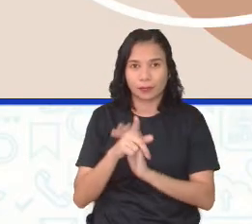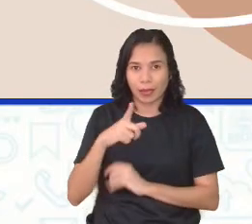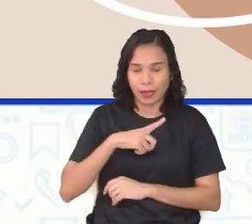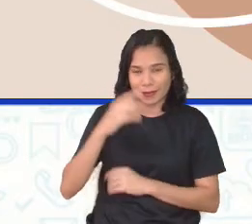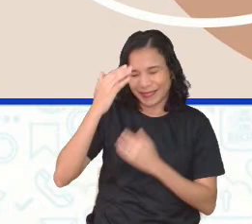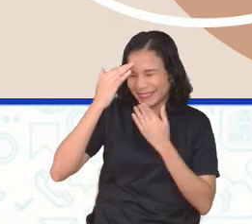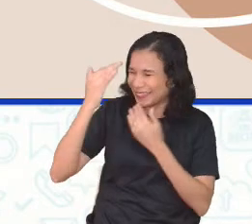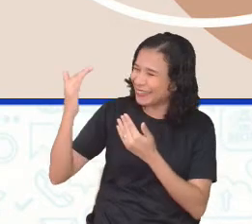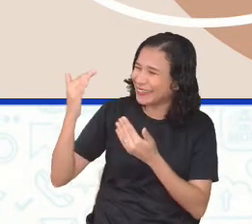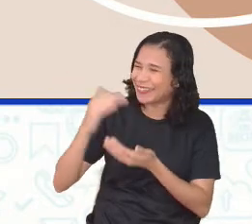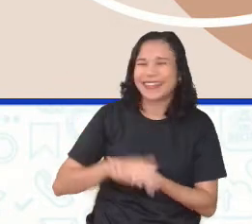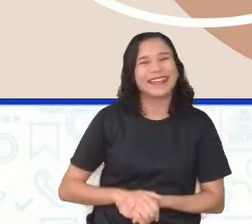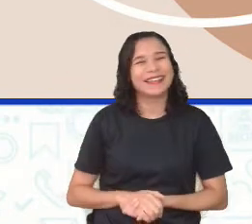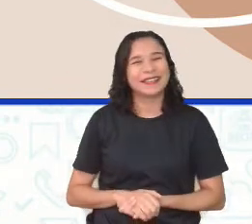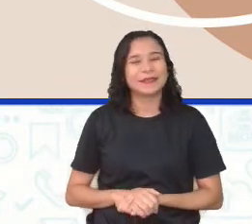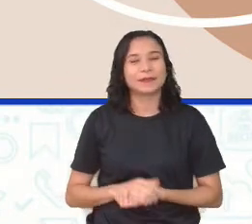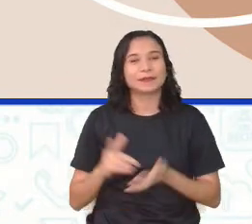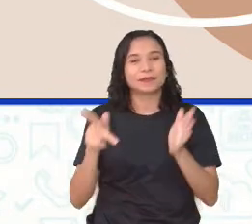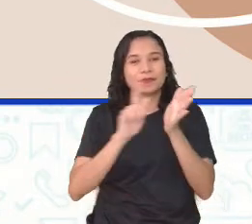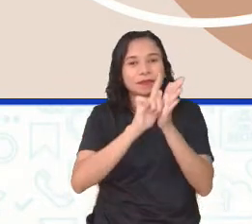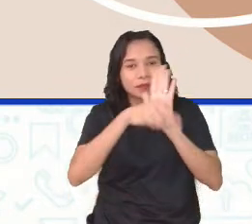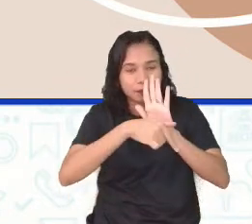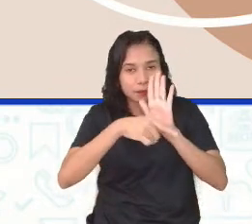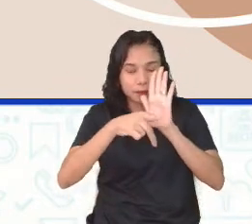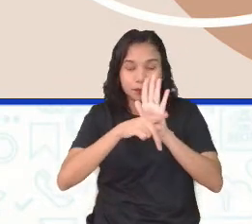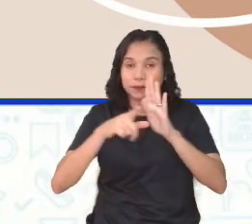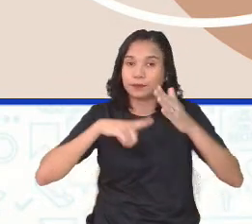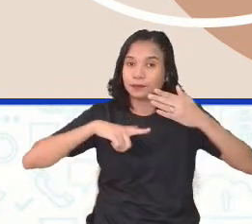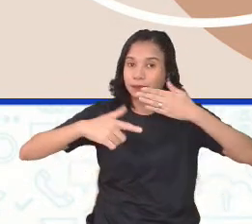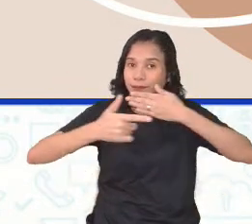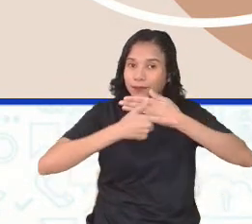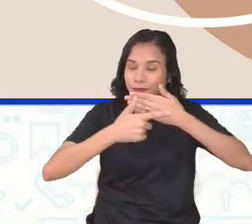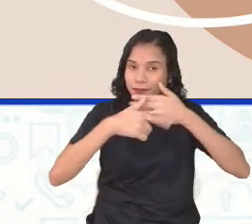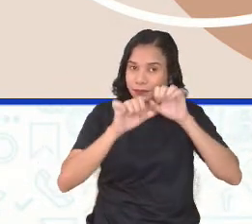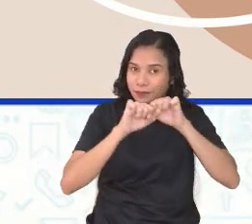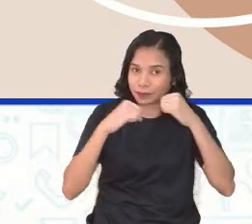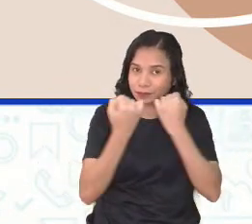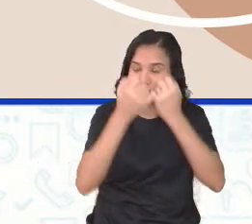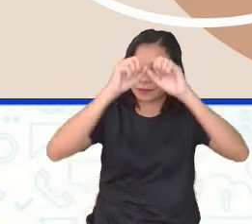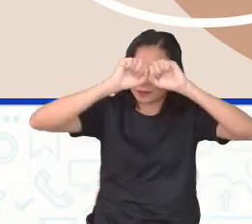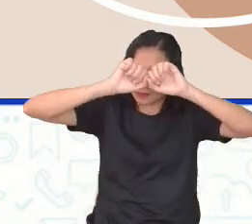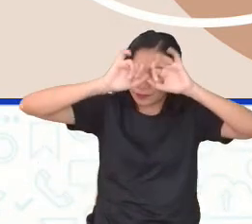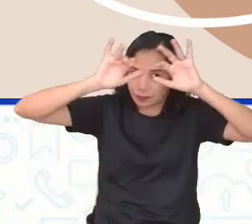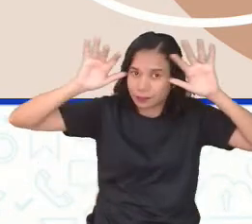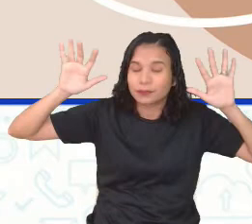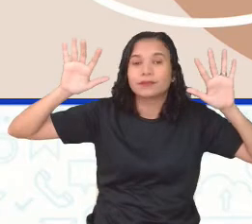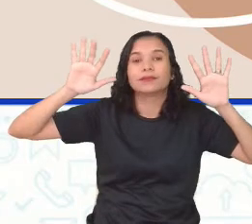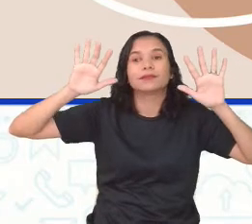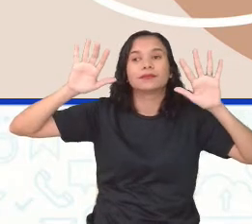cheia. Obrigado, querido. O gênero tem uma função social clara.